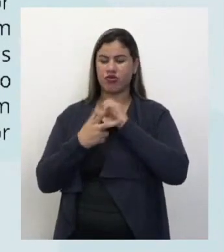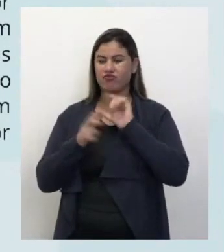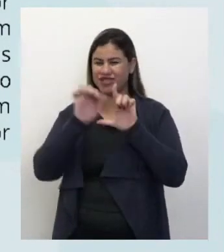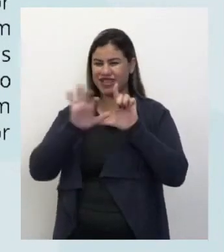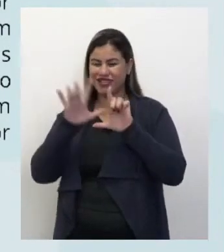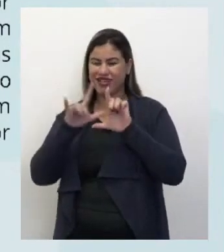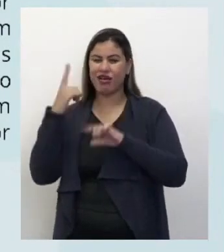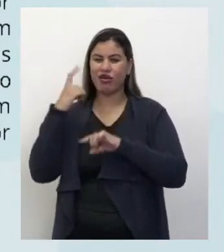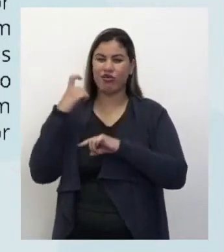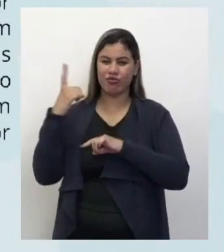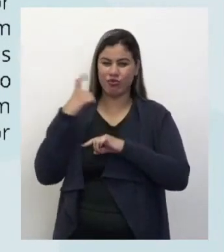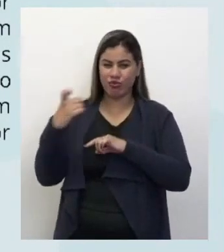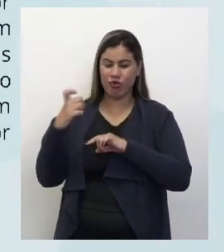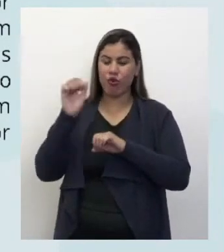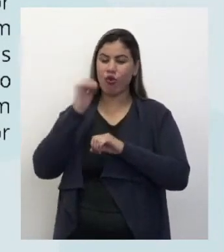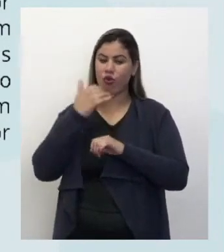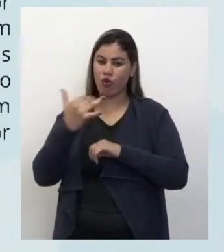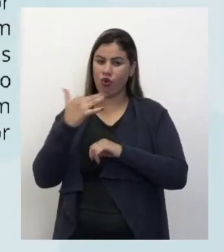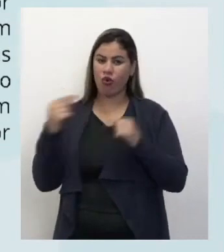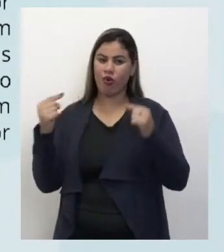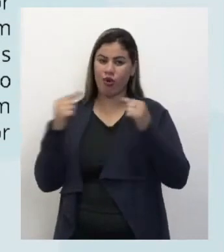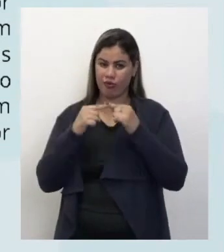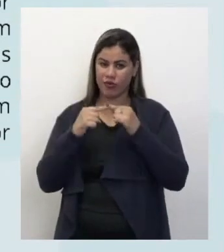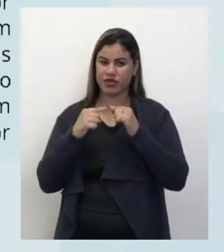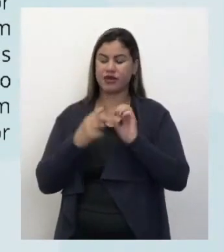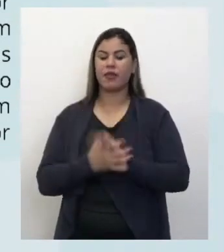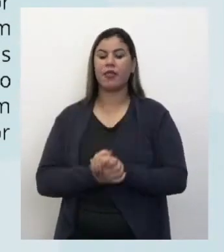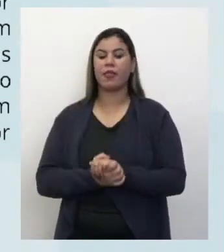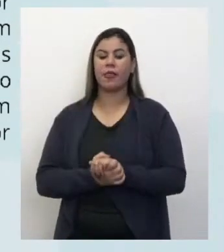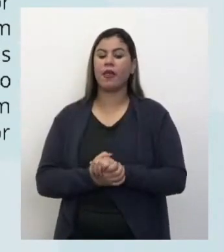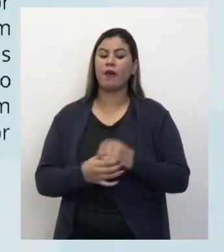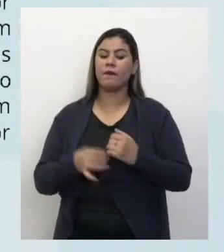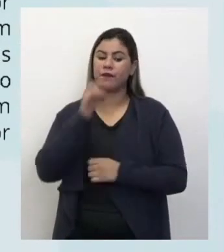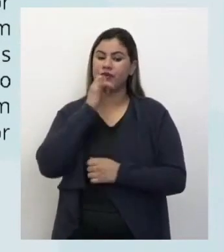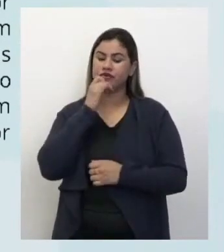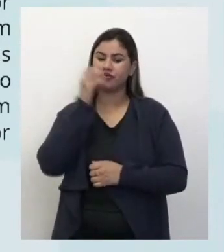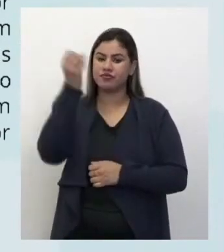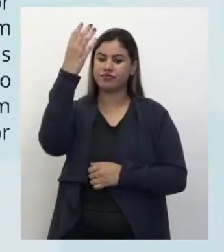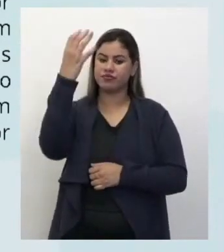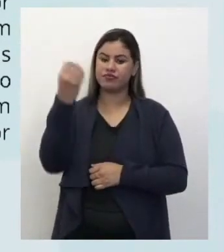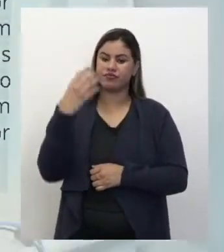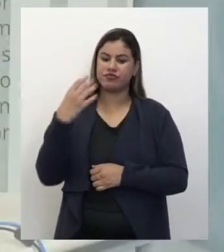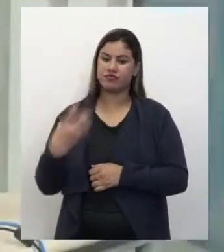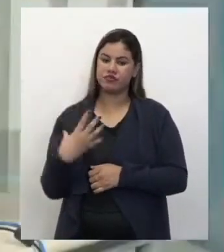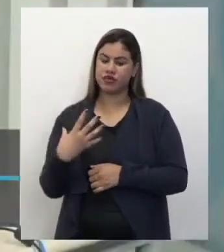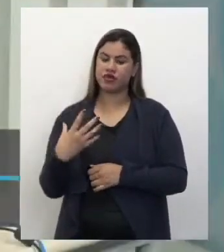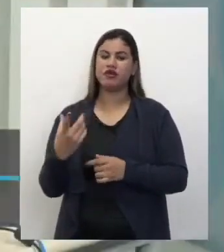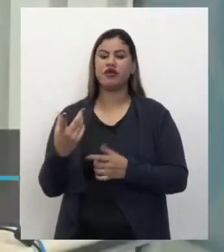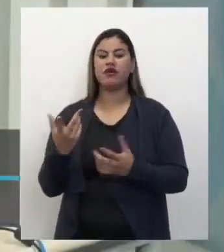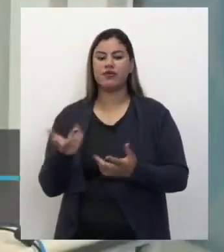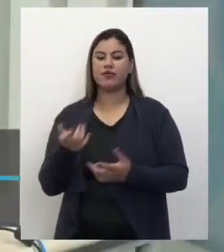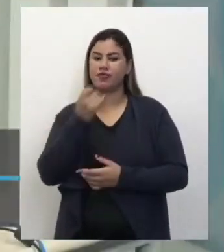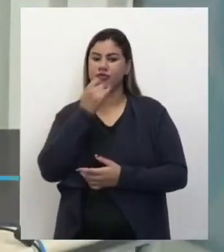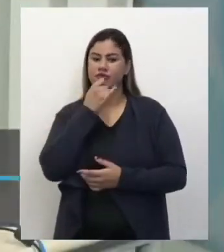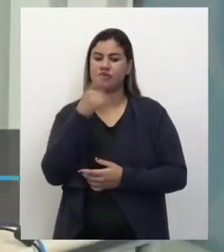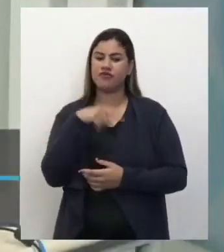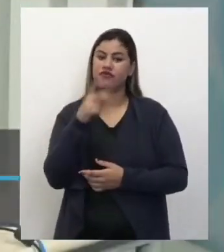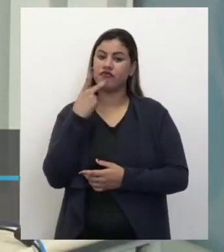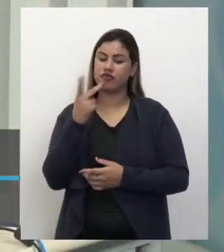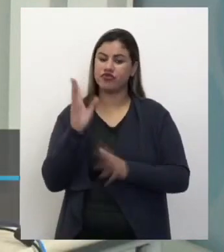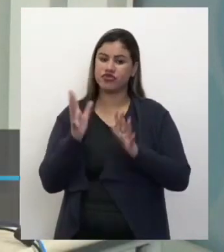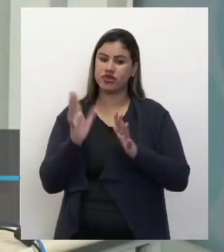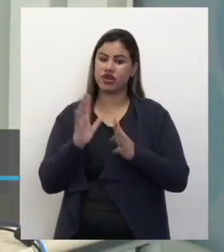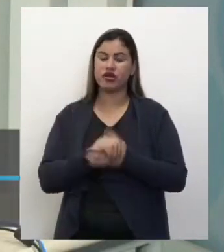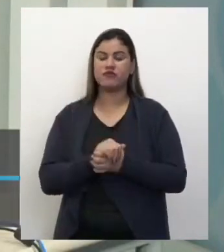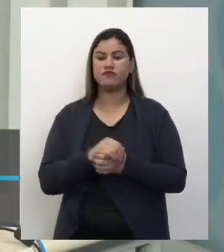as cores também trazem significado, como as cores do sinal de trânsito, por exemplo. Então, nós comentamos sobre isso. Nós